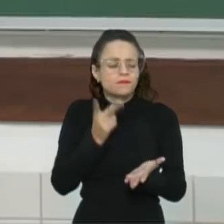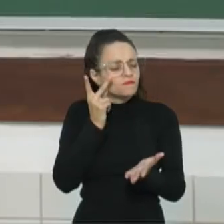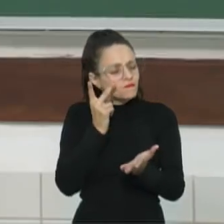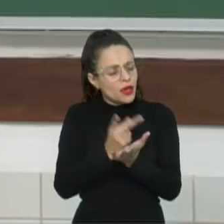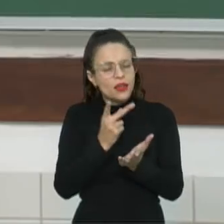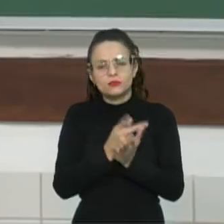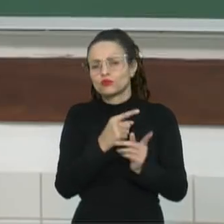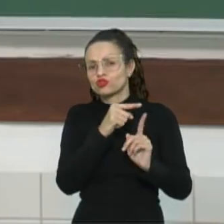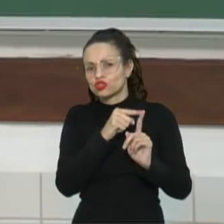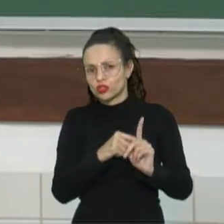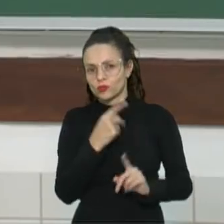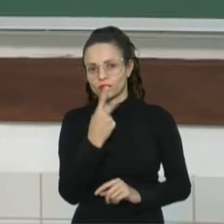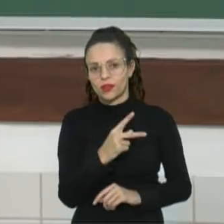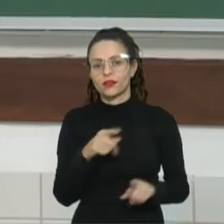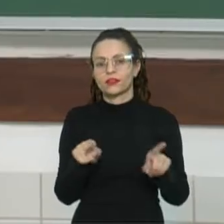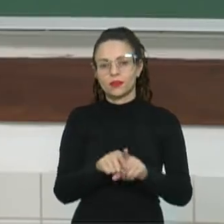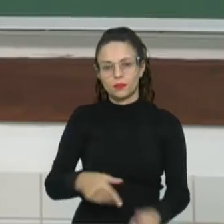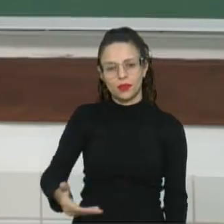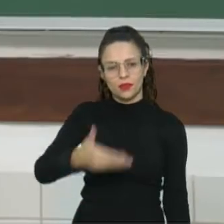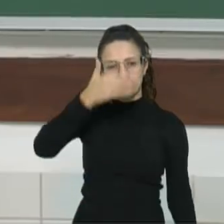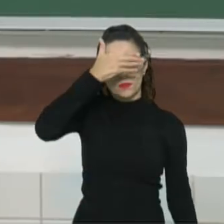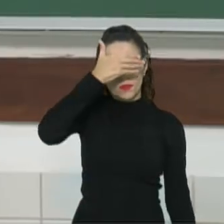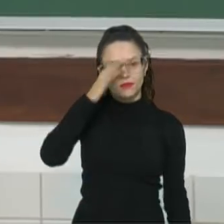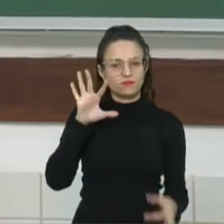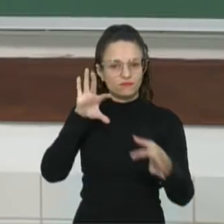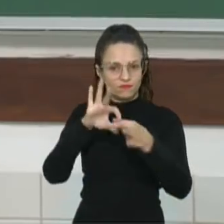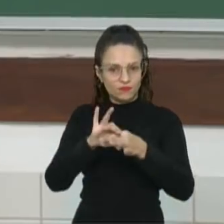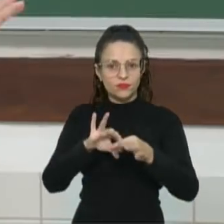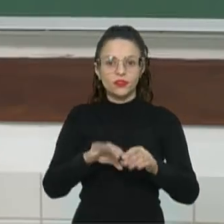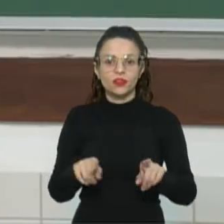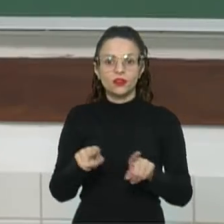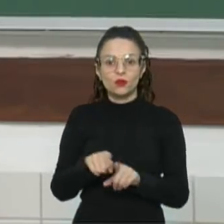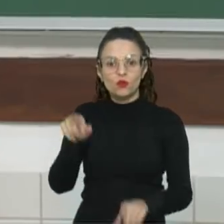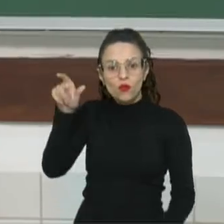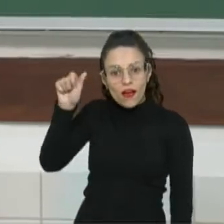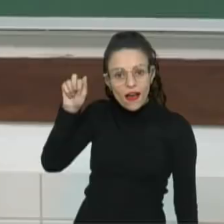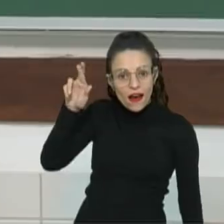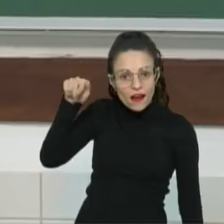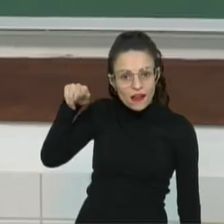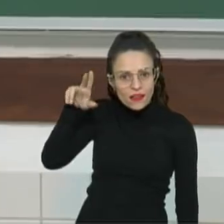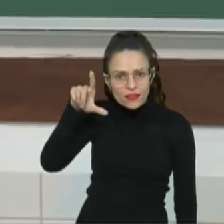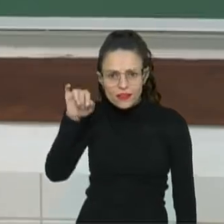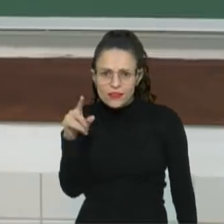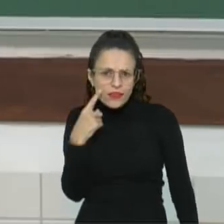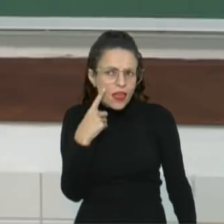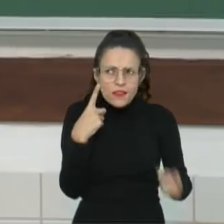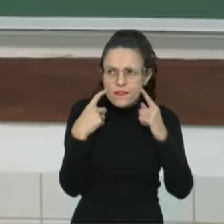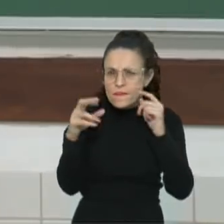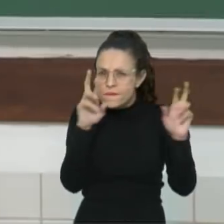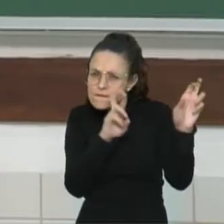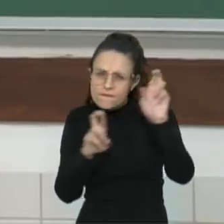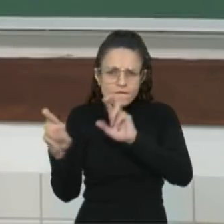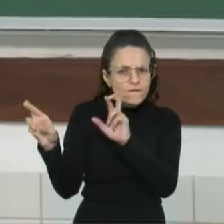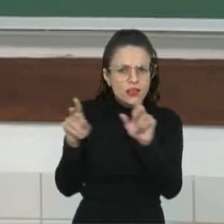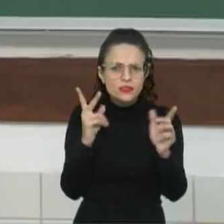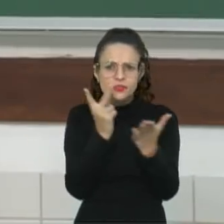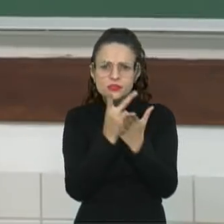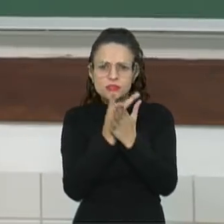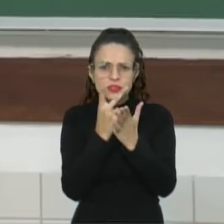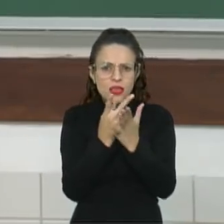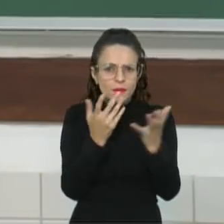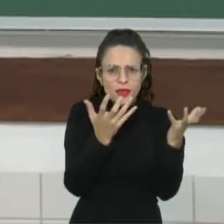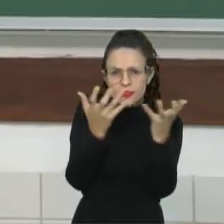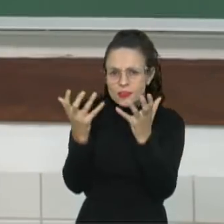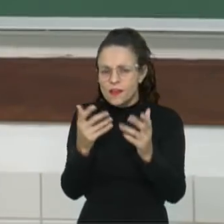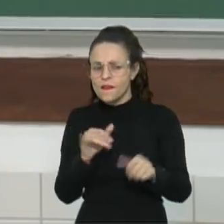o tipo dele e a máscara dele também seria correspondente. O Arlequim, criado esperto, astuto, que estava sempre